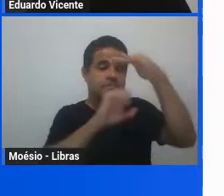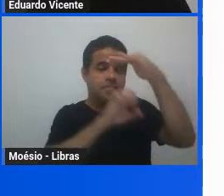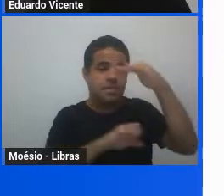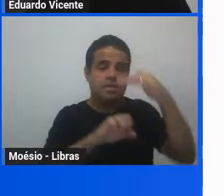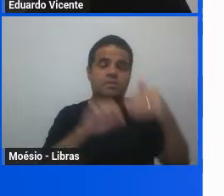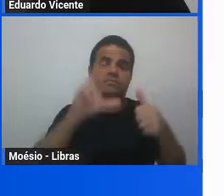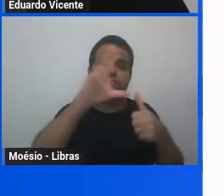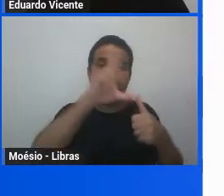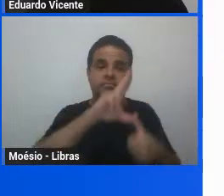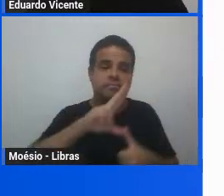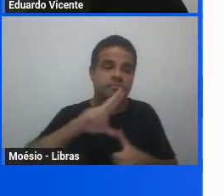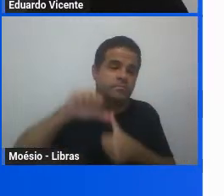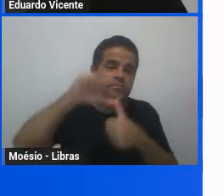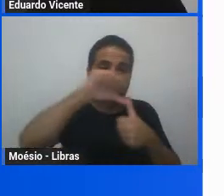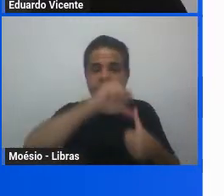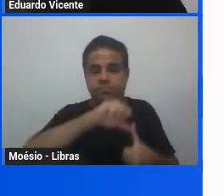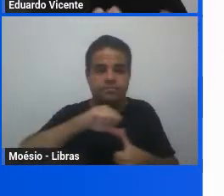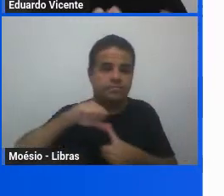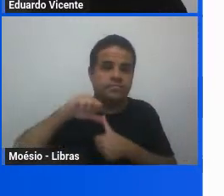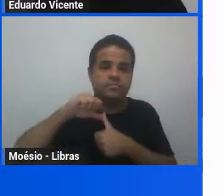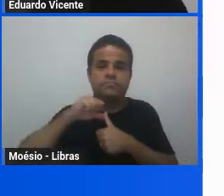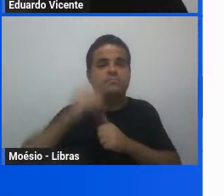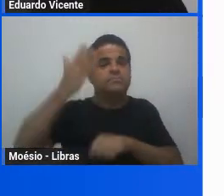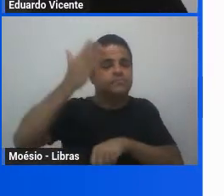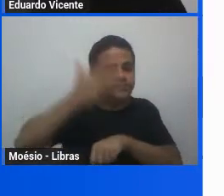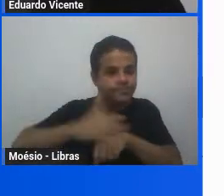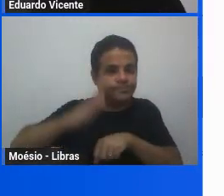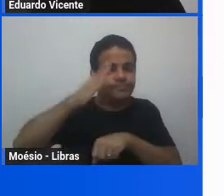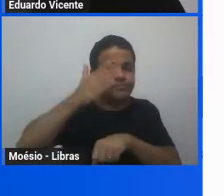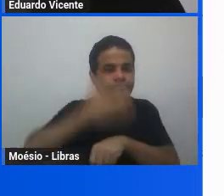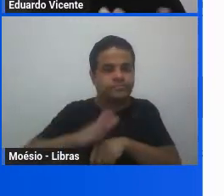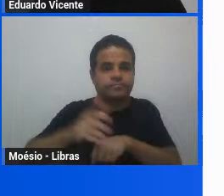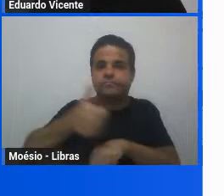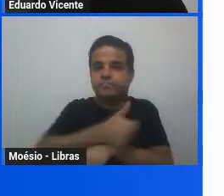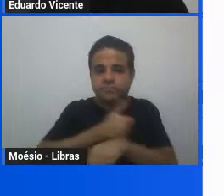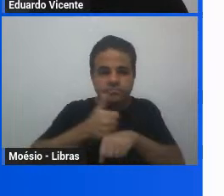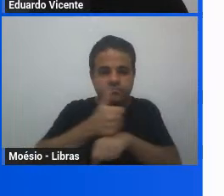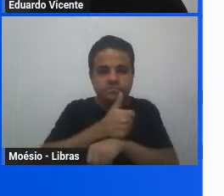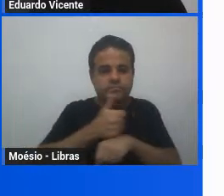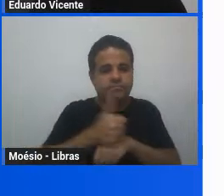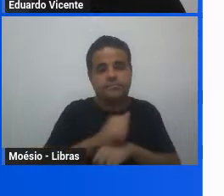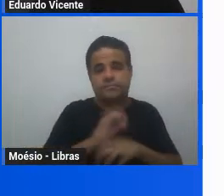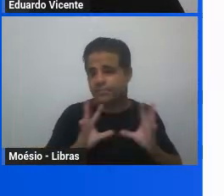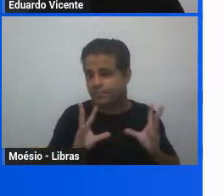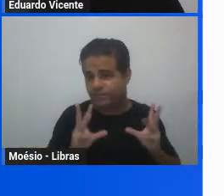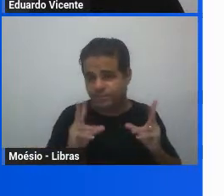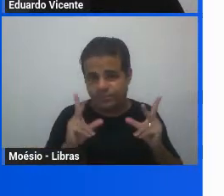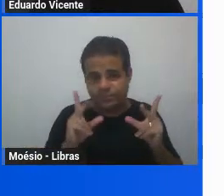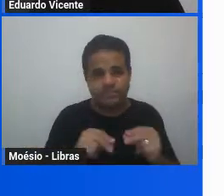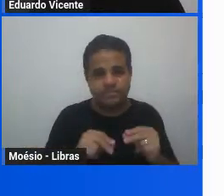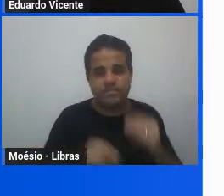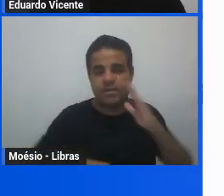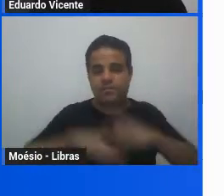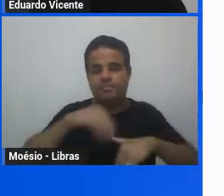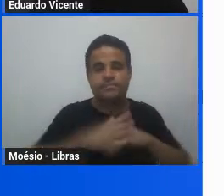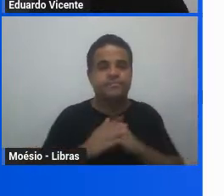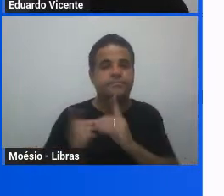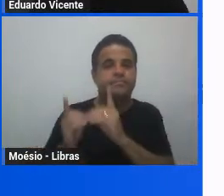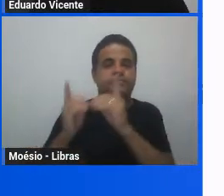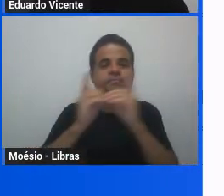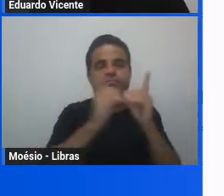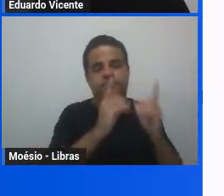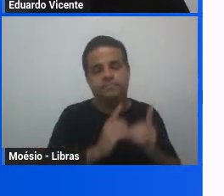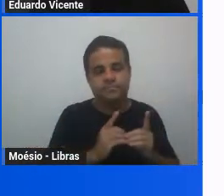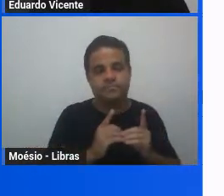que patenteia e treina todos os profissionais e todos os leigos em como atender uma vítima em